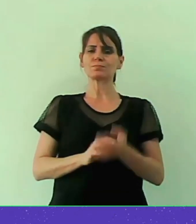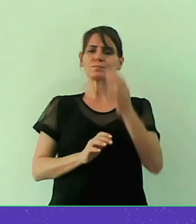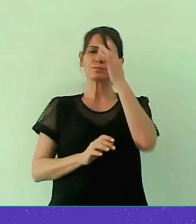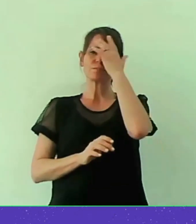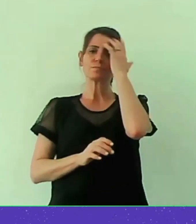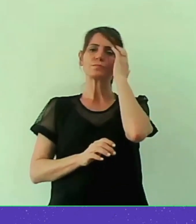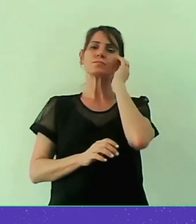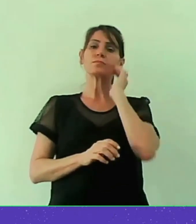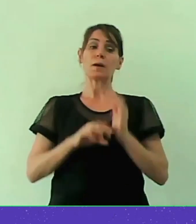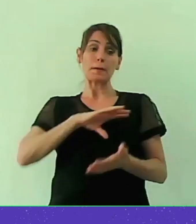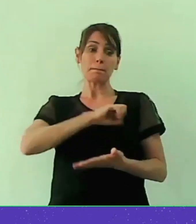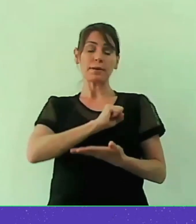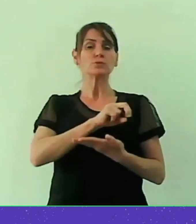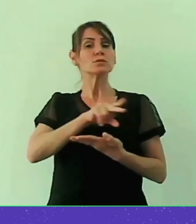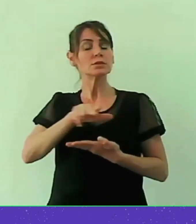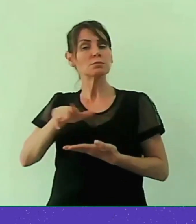irmãos,